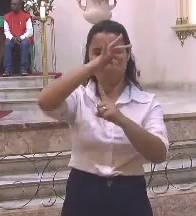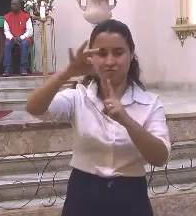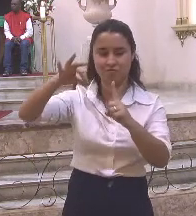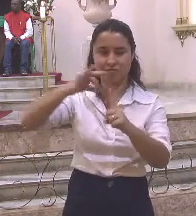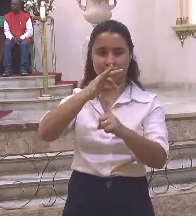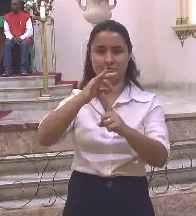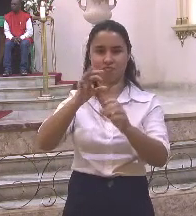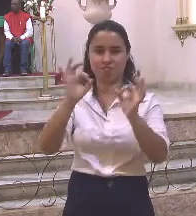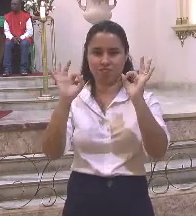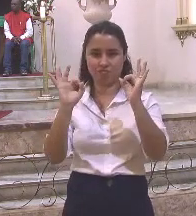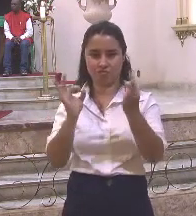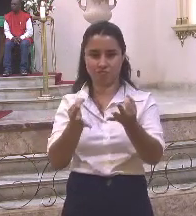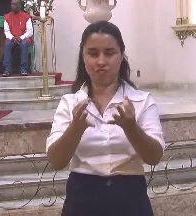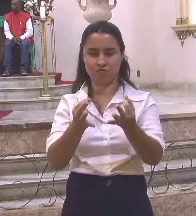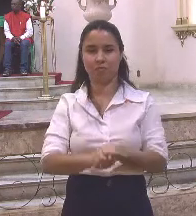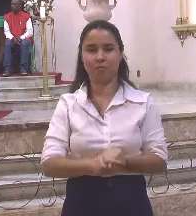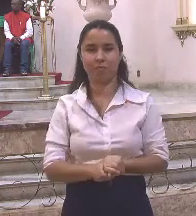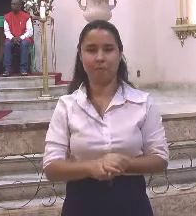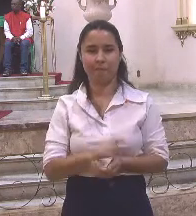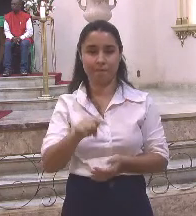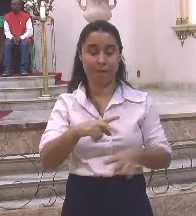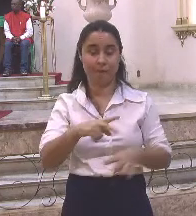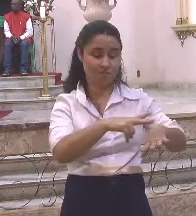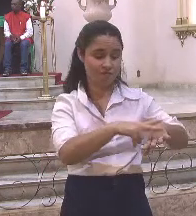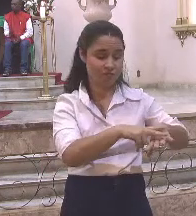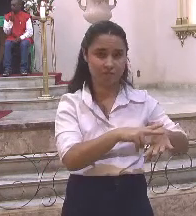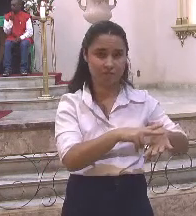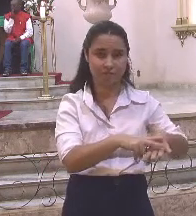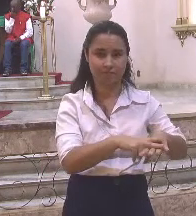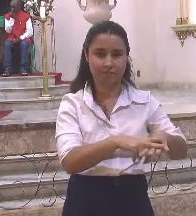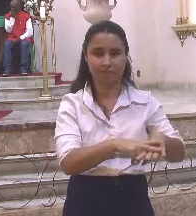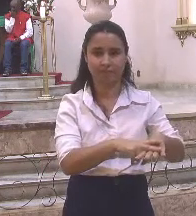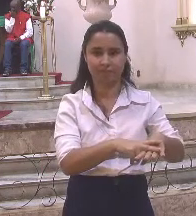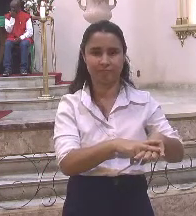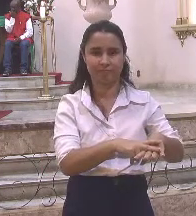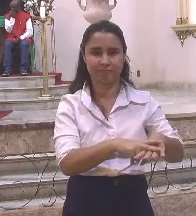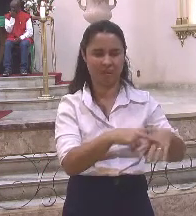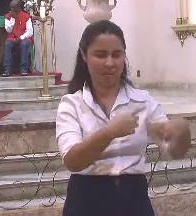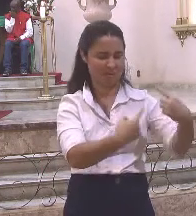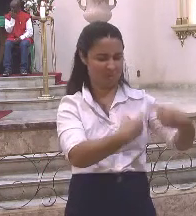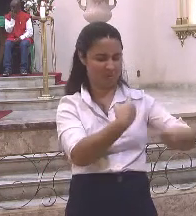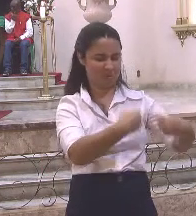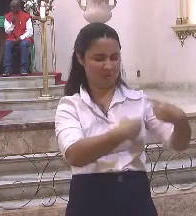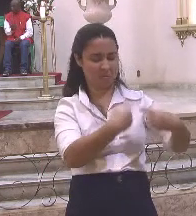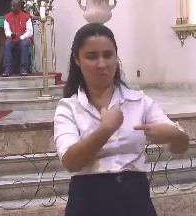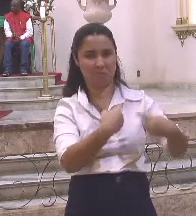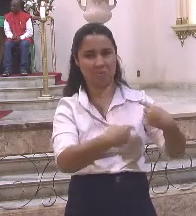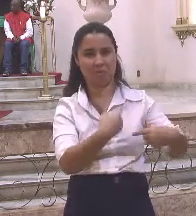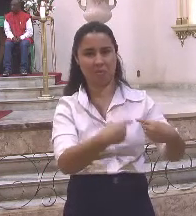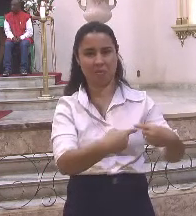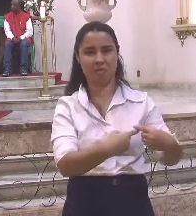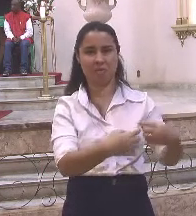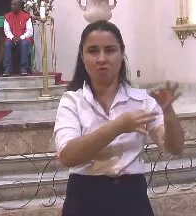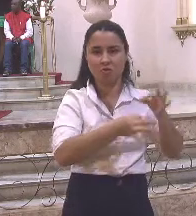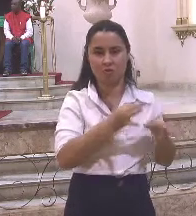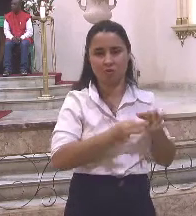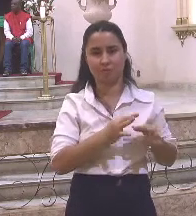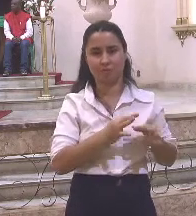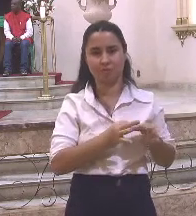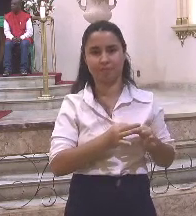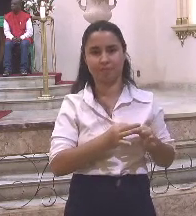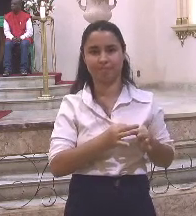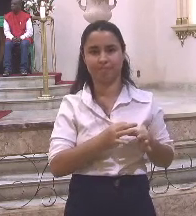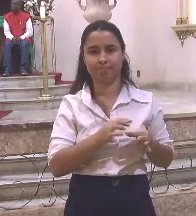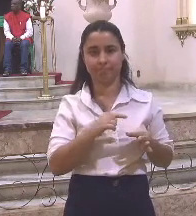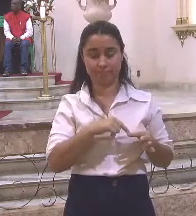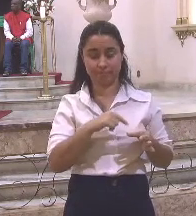Lembra-nos de que a viúva que importunava o juiz estava do lado da justiça,